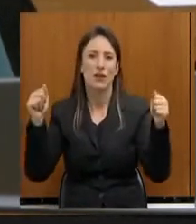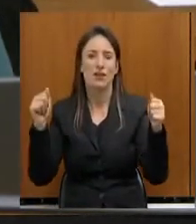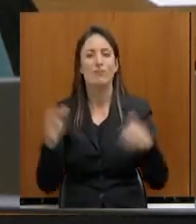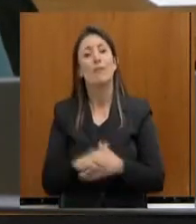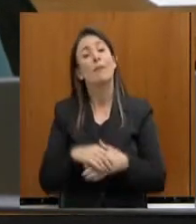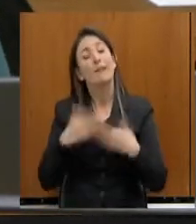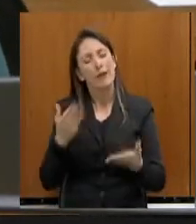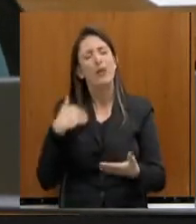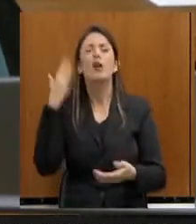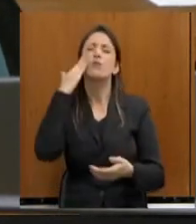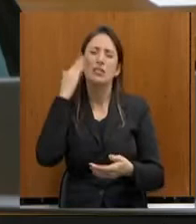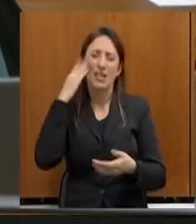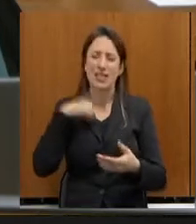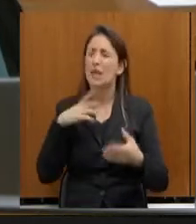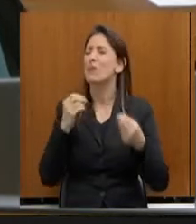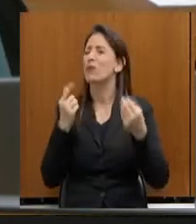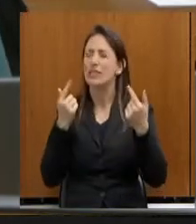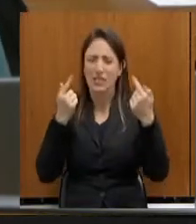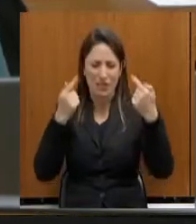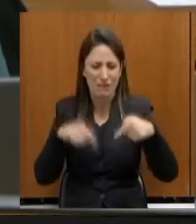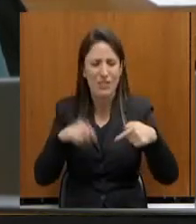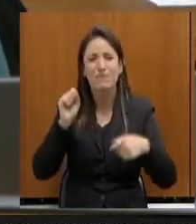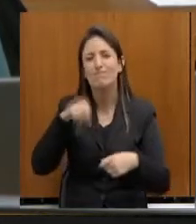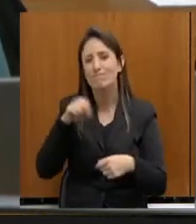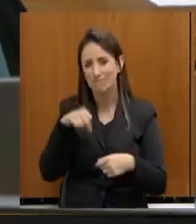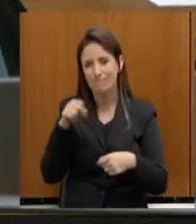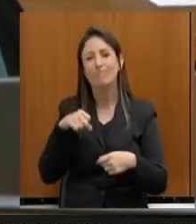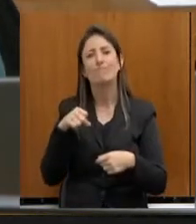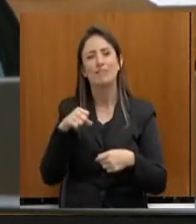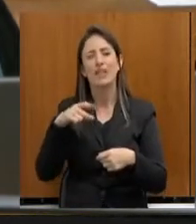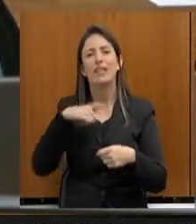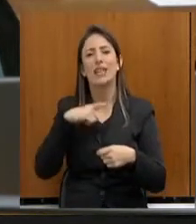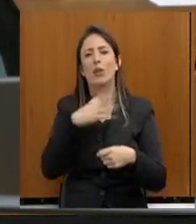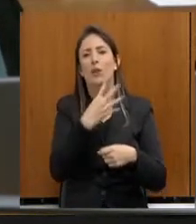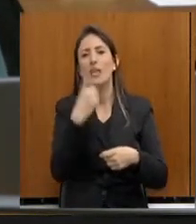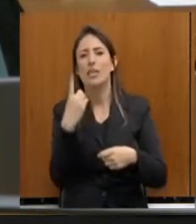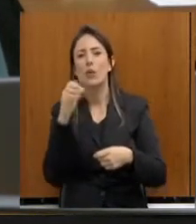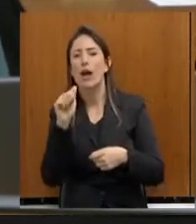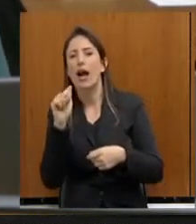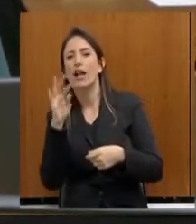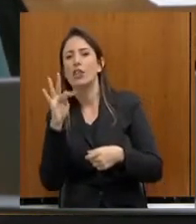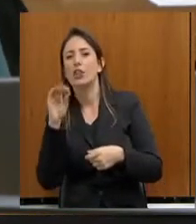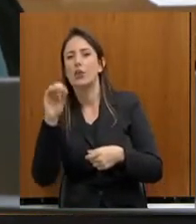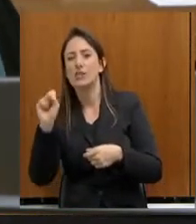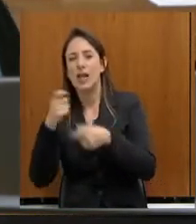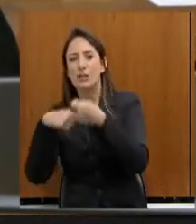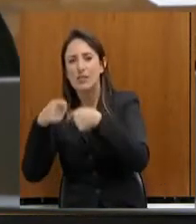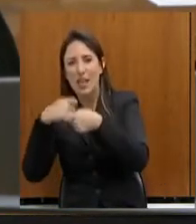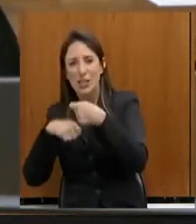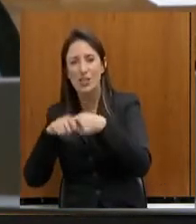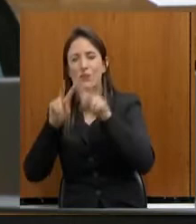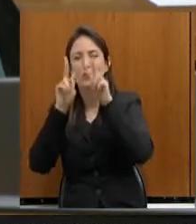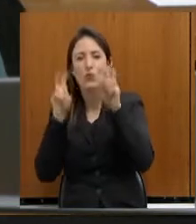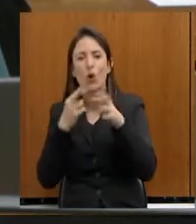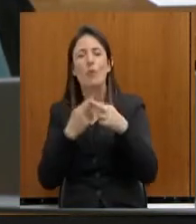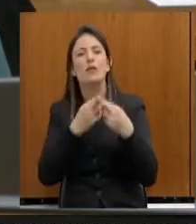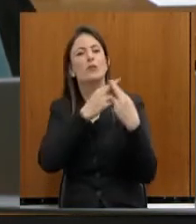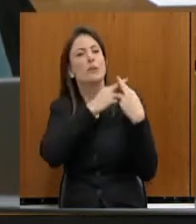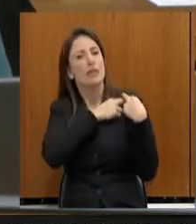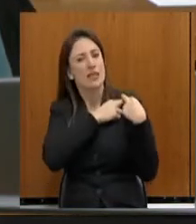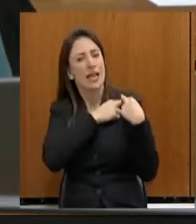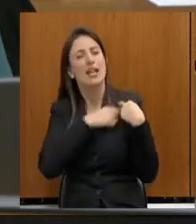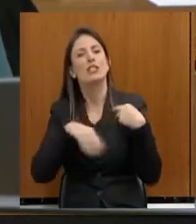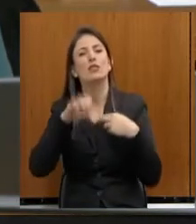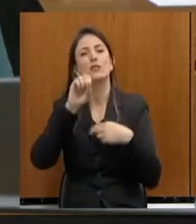temos 41 atos administrativos de autorizações ambientais sobre responsabilidade do sistema